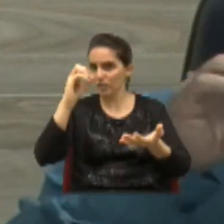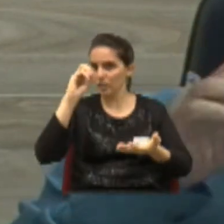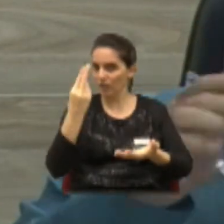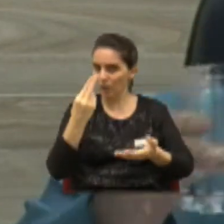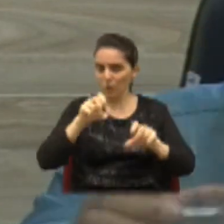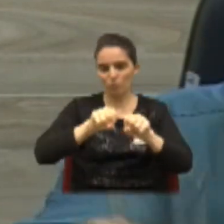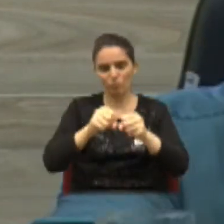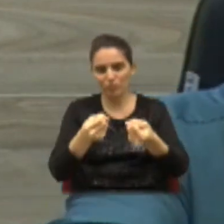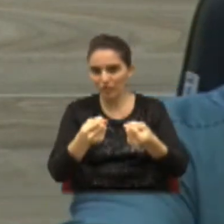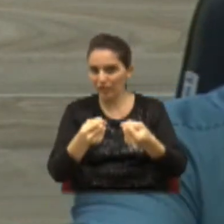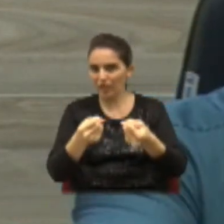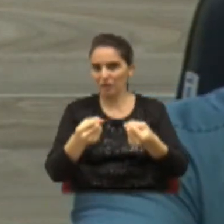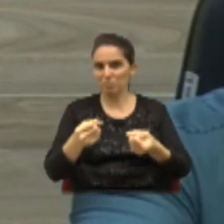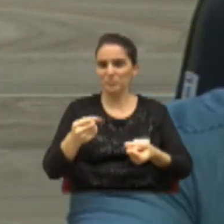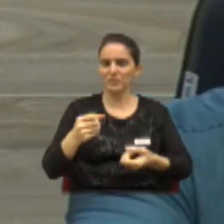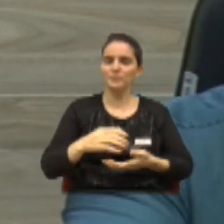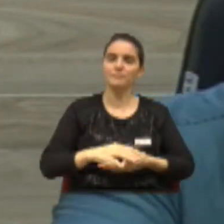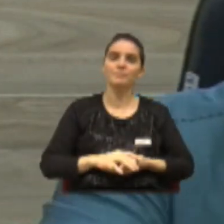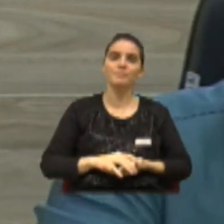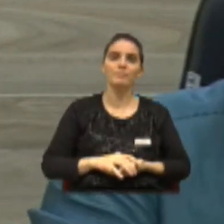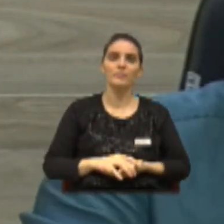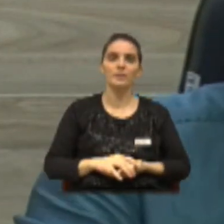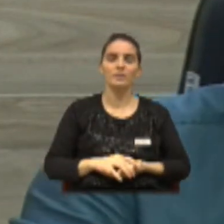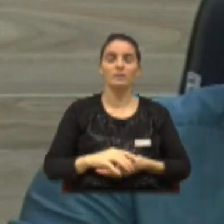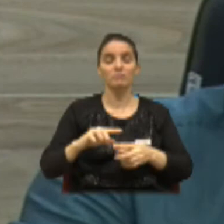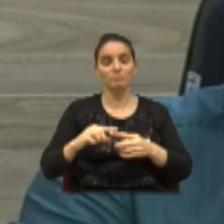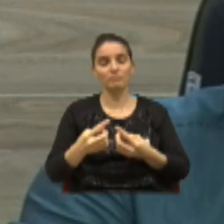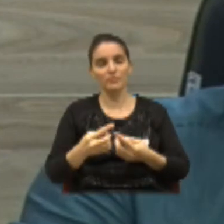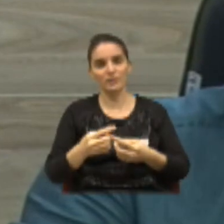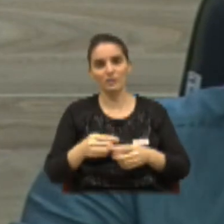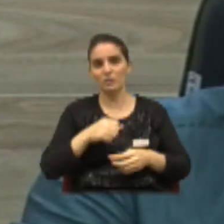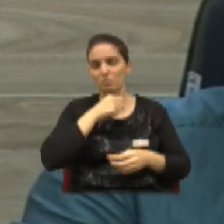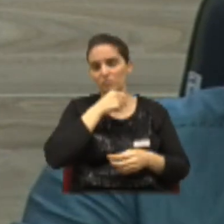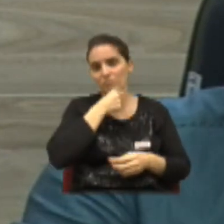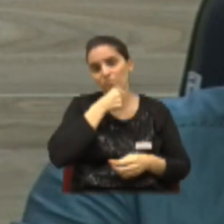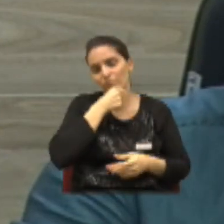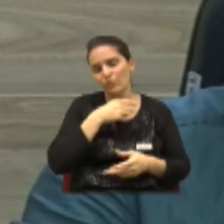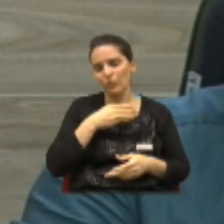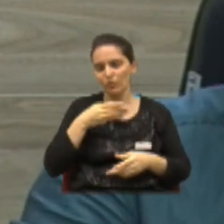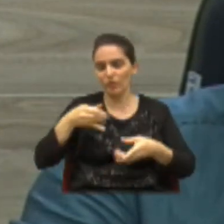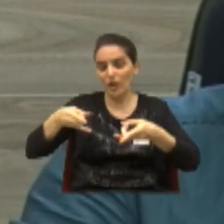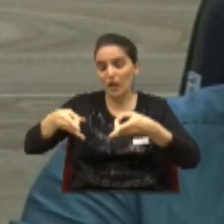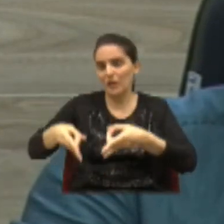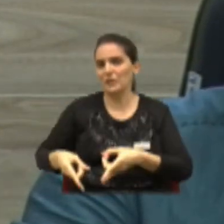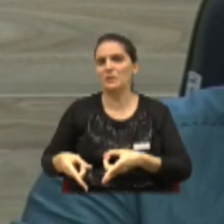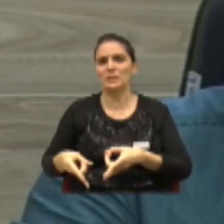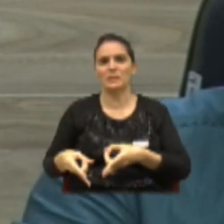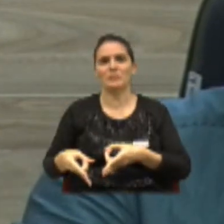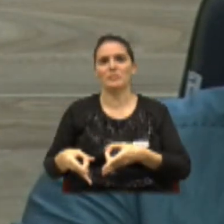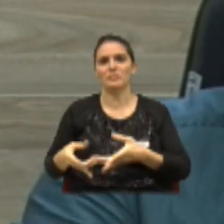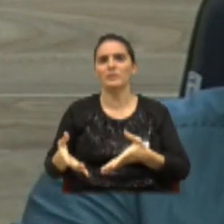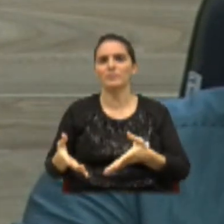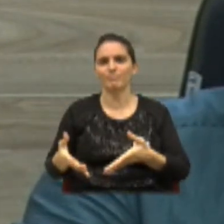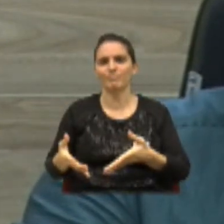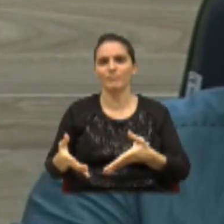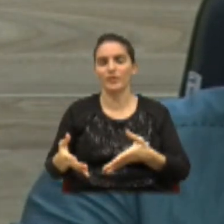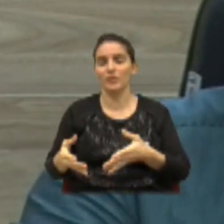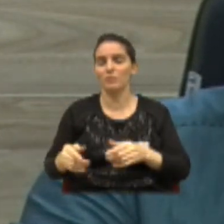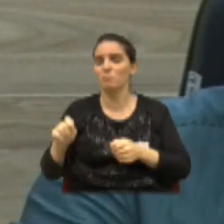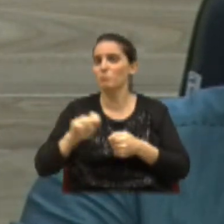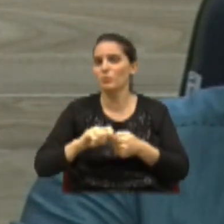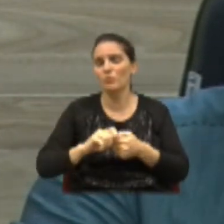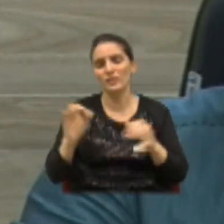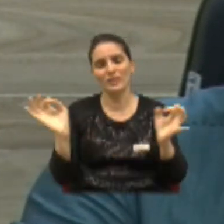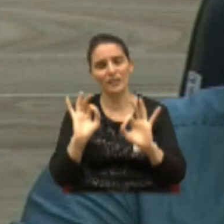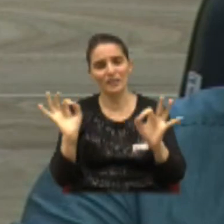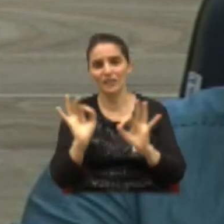muito pior, porque muitas vezes o paciente ele fica acamado, aí já entra ele, já perde total habilidade que ele tinha,